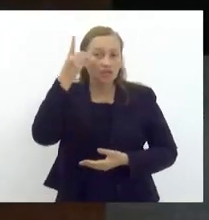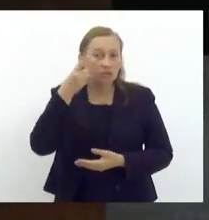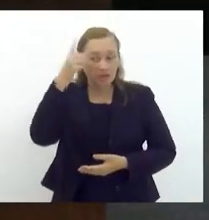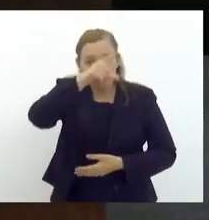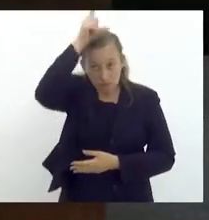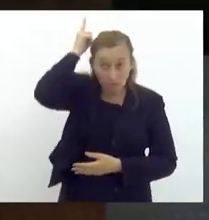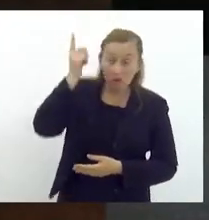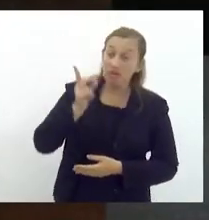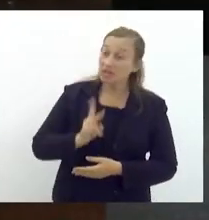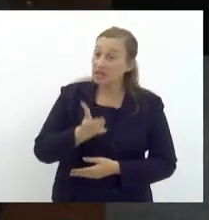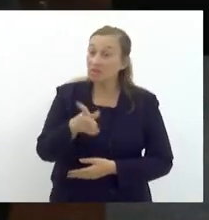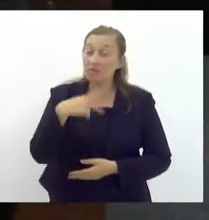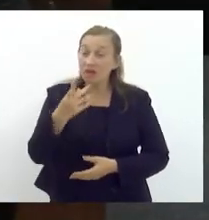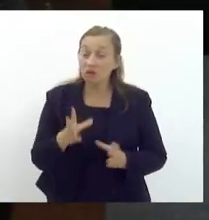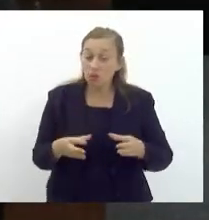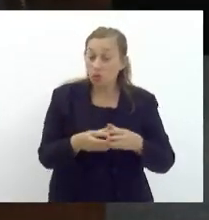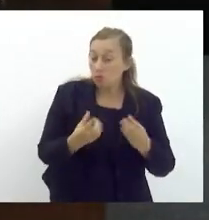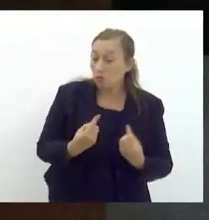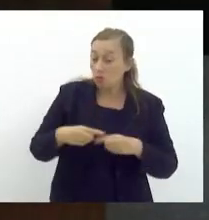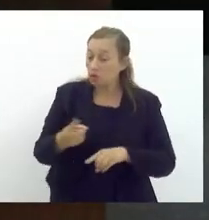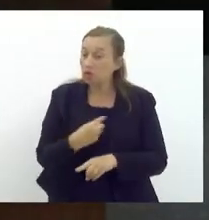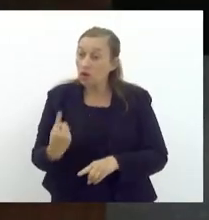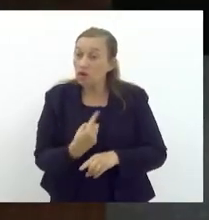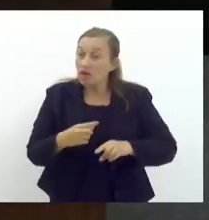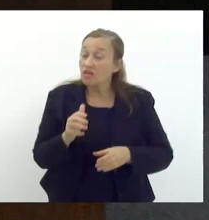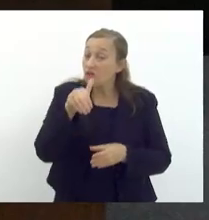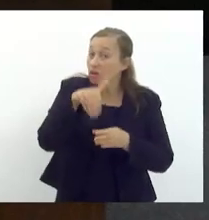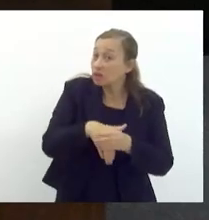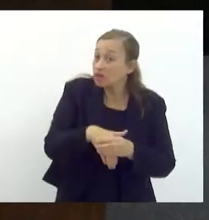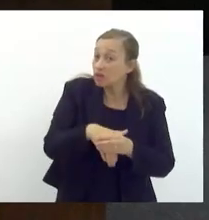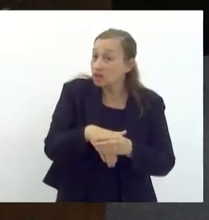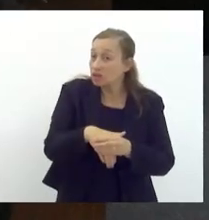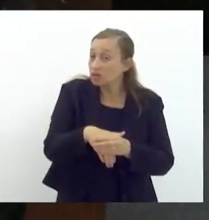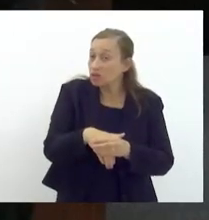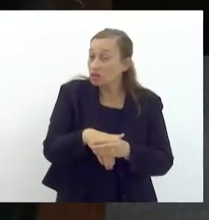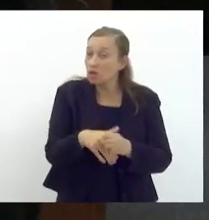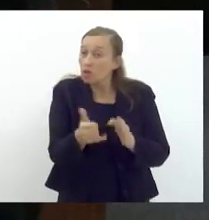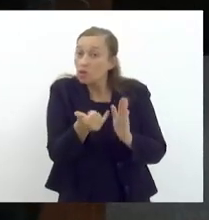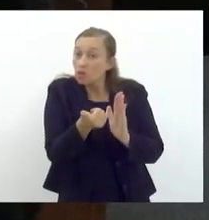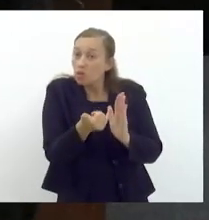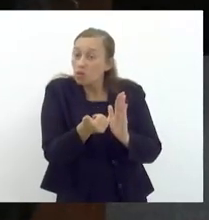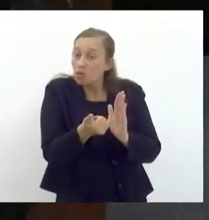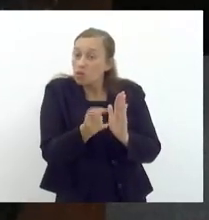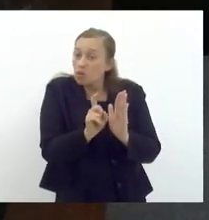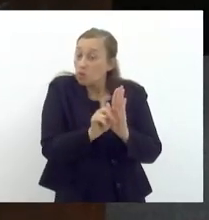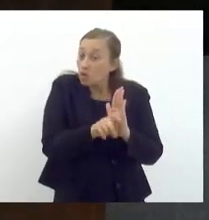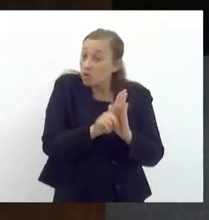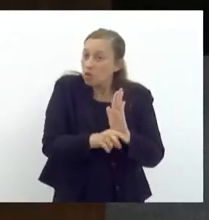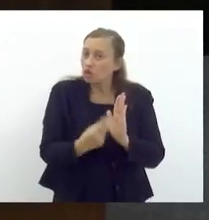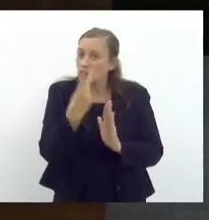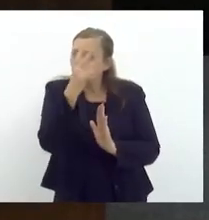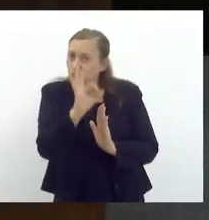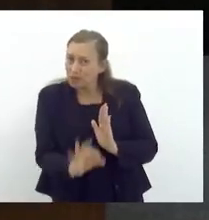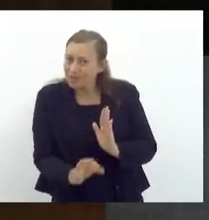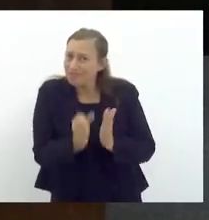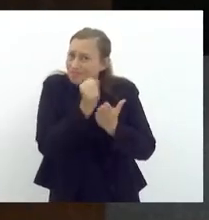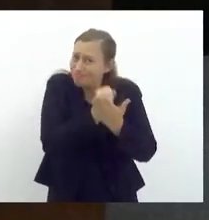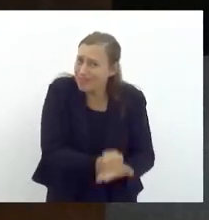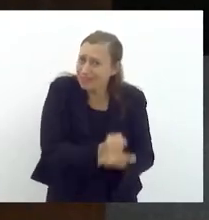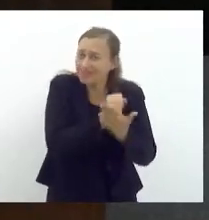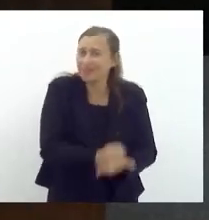fala isso nós somos oposição e votamos um imposto pesado de dois por cento que garante